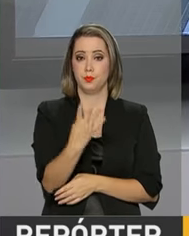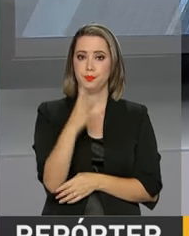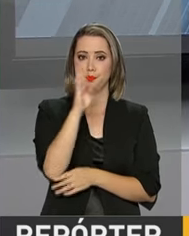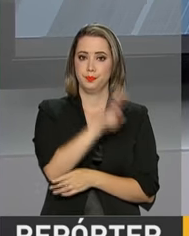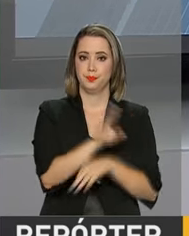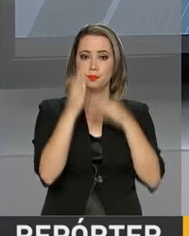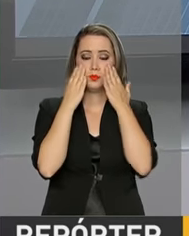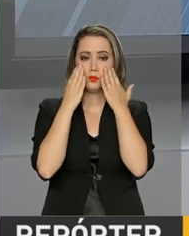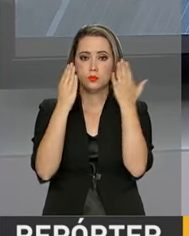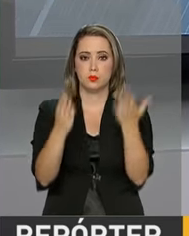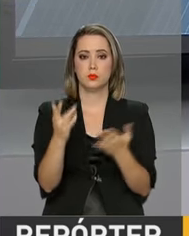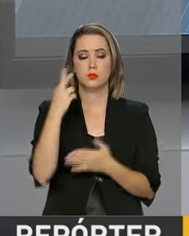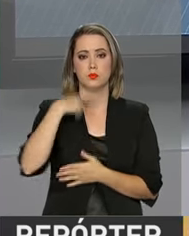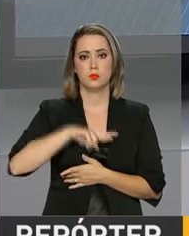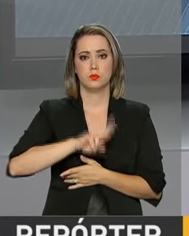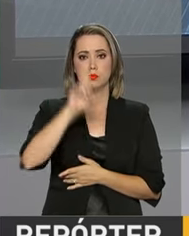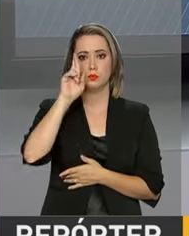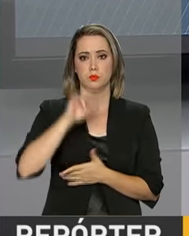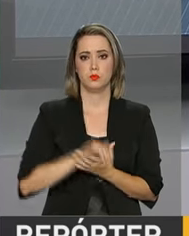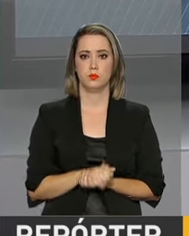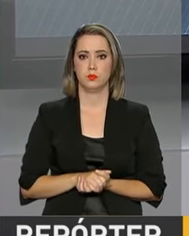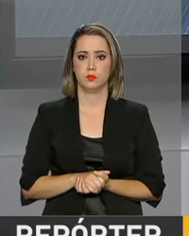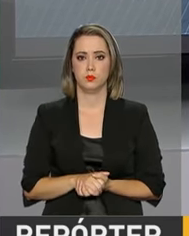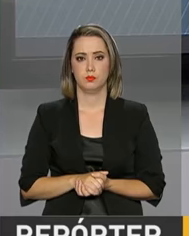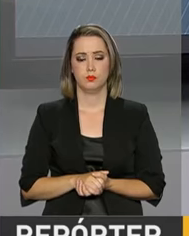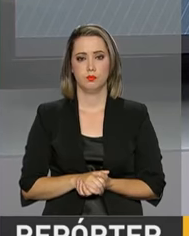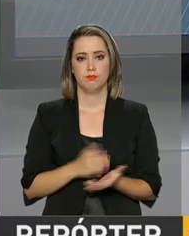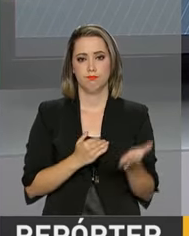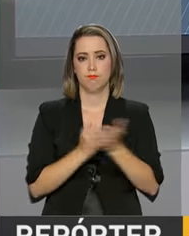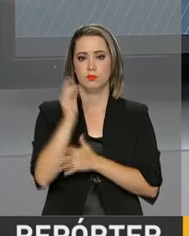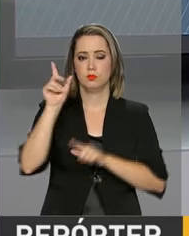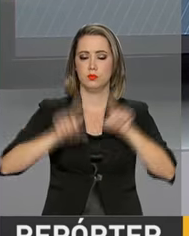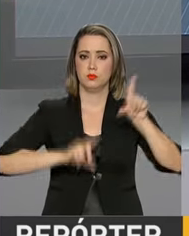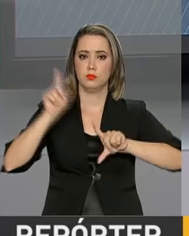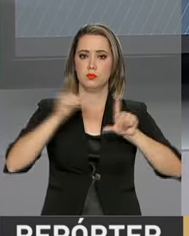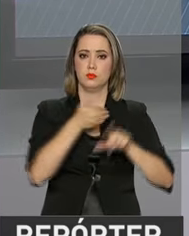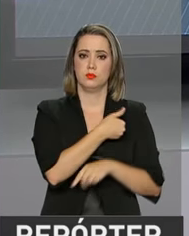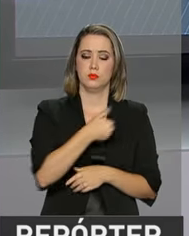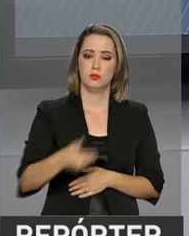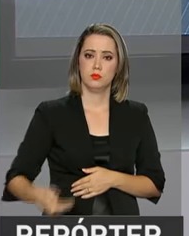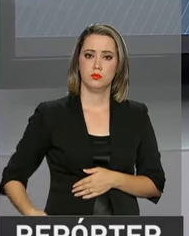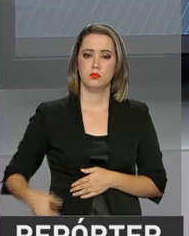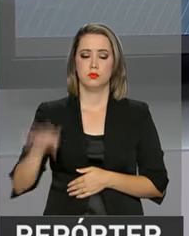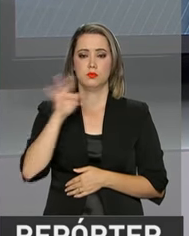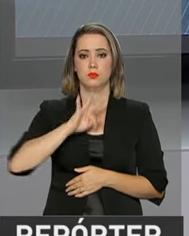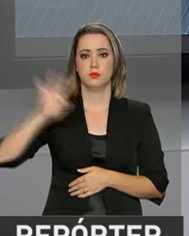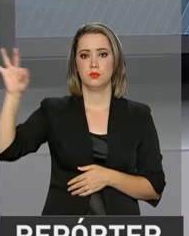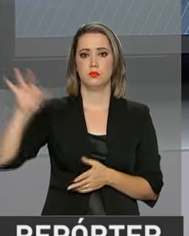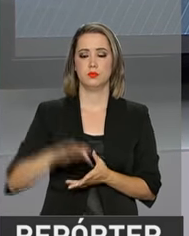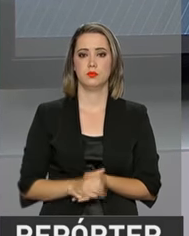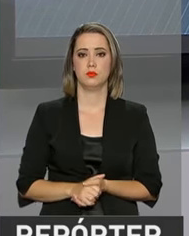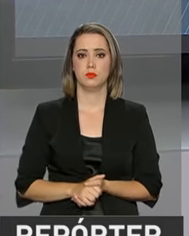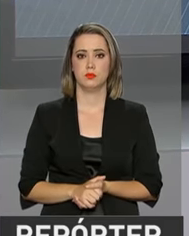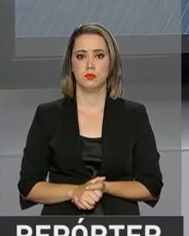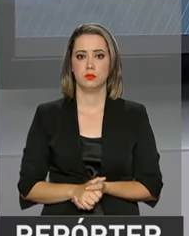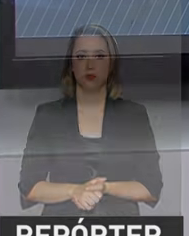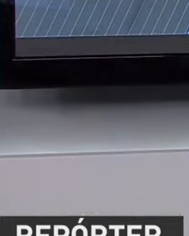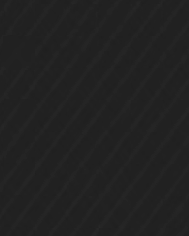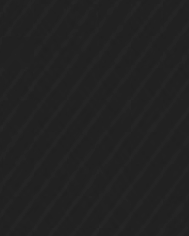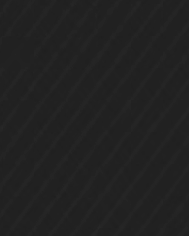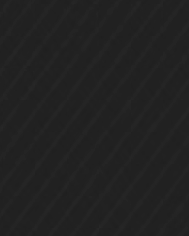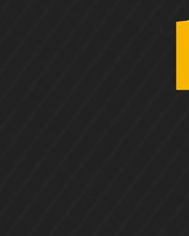quatro da tarde na próxima edição do repórter nbr continue com a gente aqui na nbr a tv do governo federal